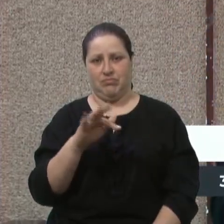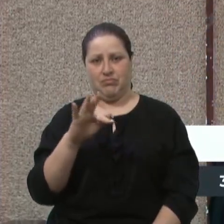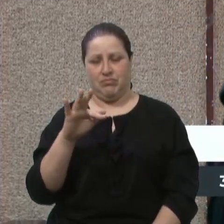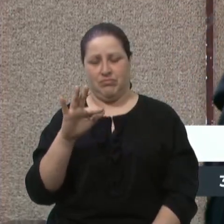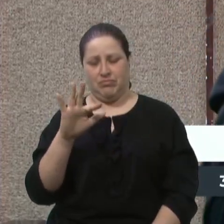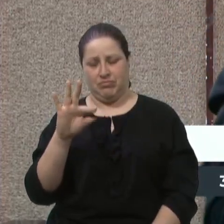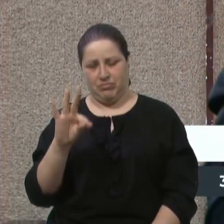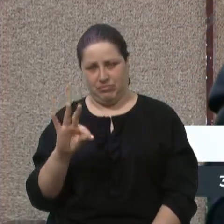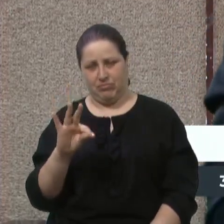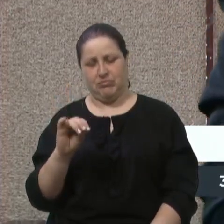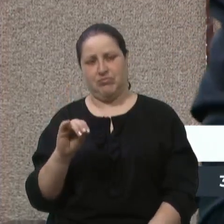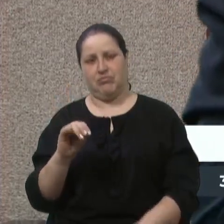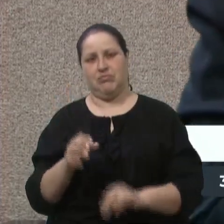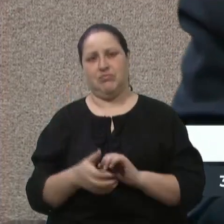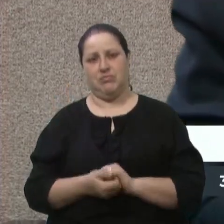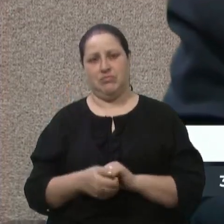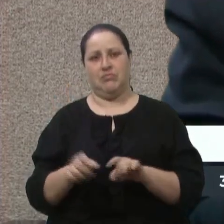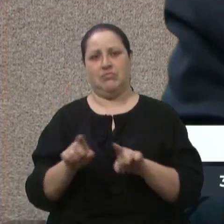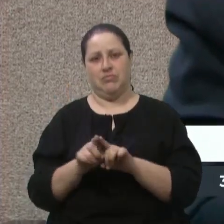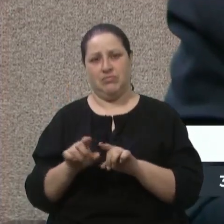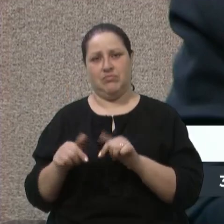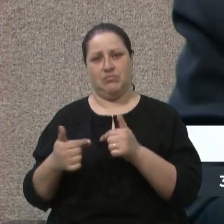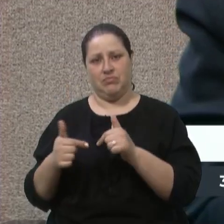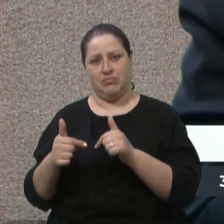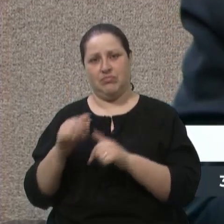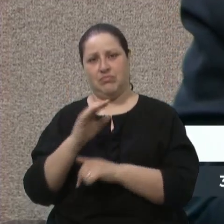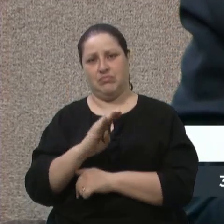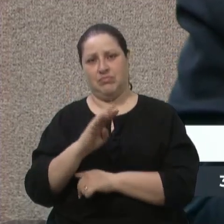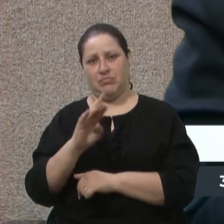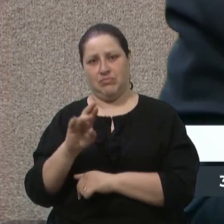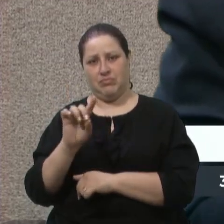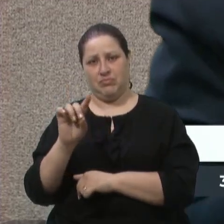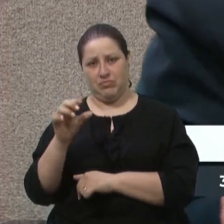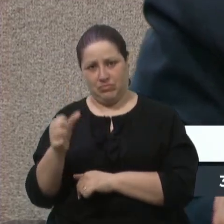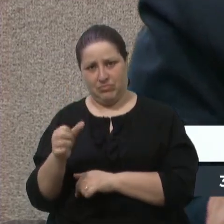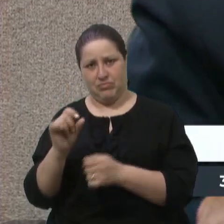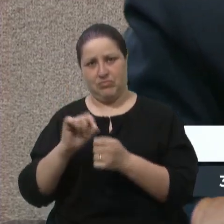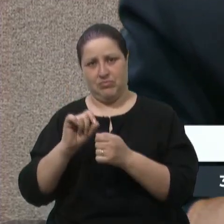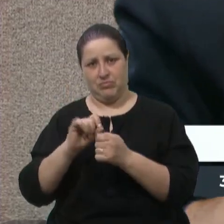na duplicação da BR-116 aqui em São Romédio, né? Ali